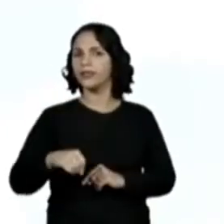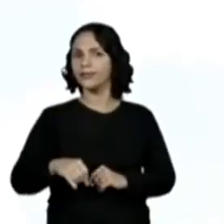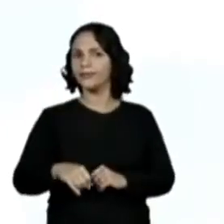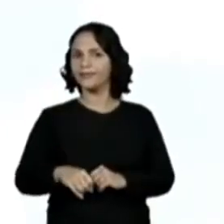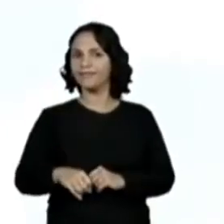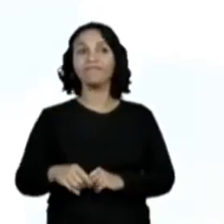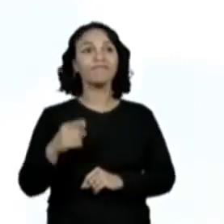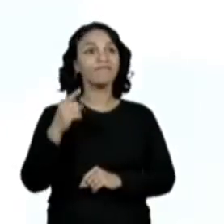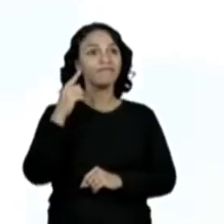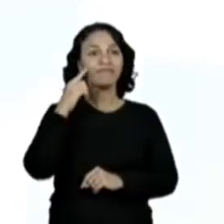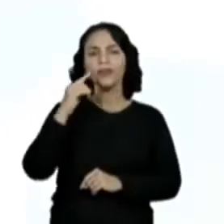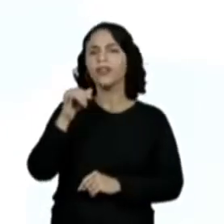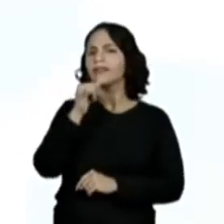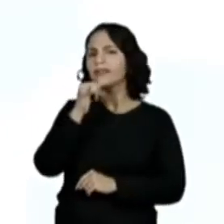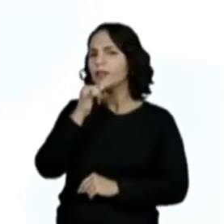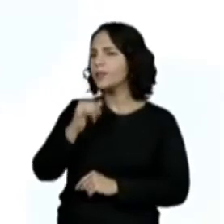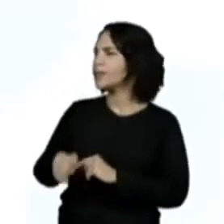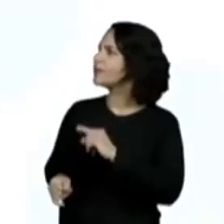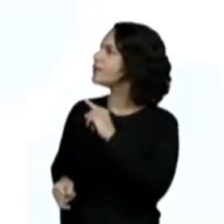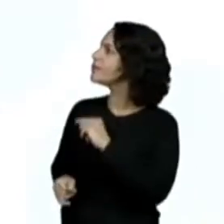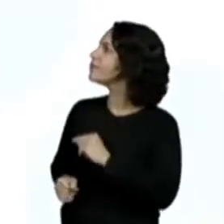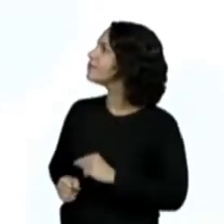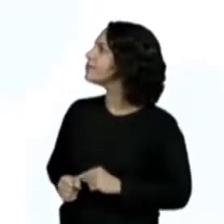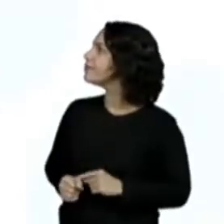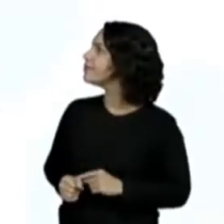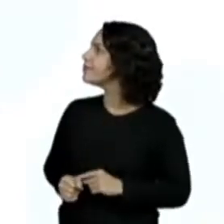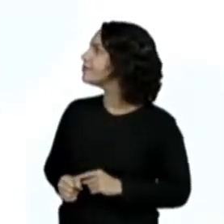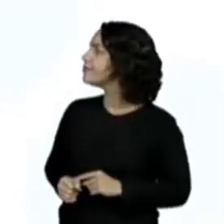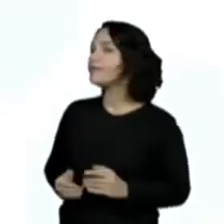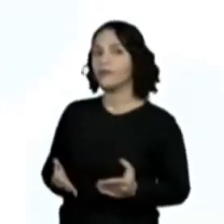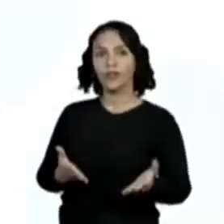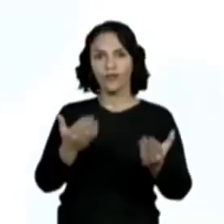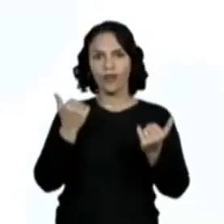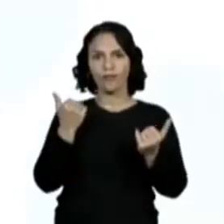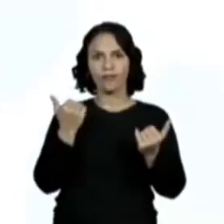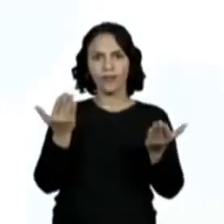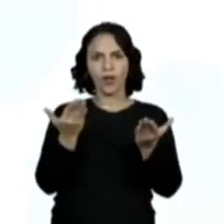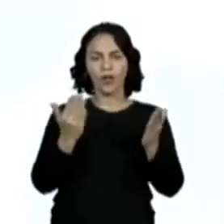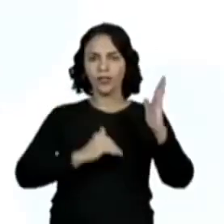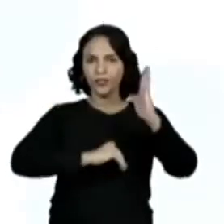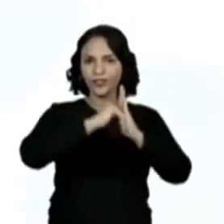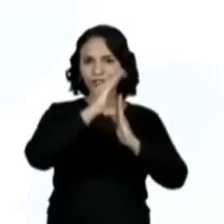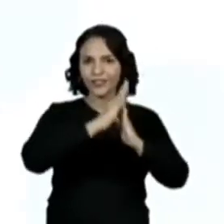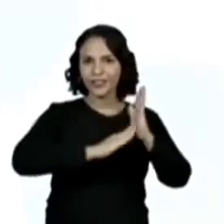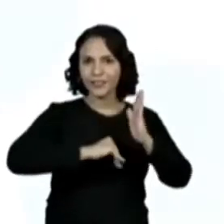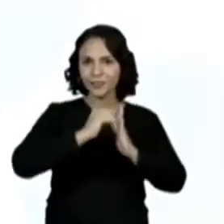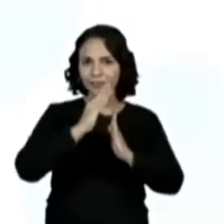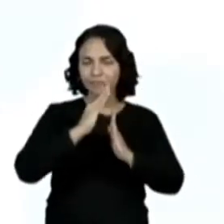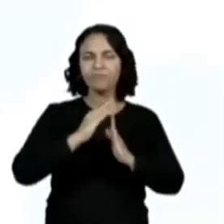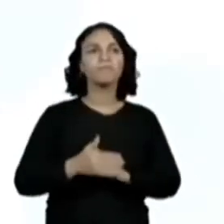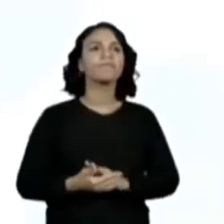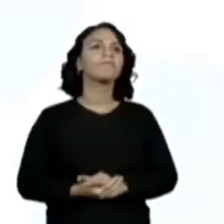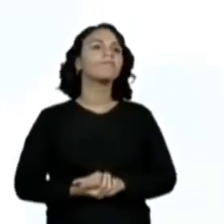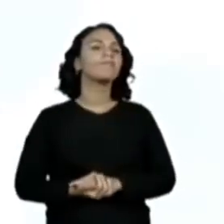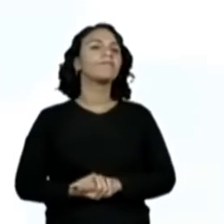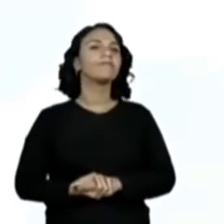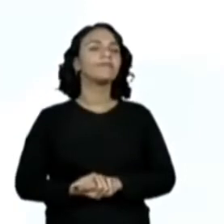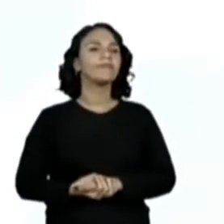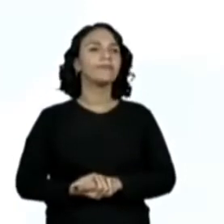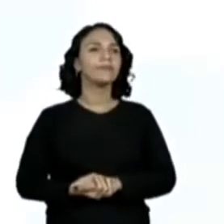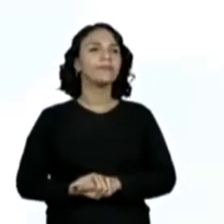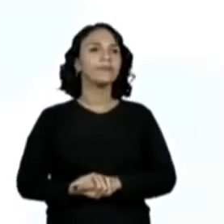palavra régua. Vamos então escrever guache? Na próxima tela,